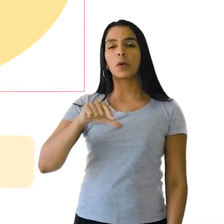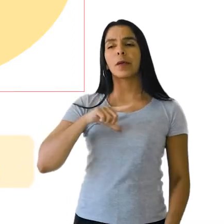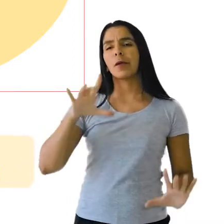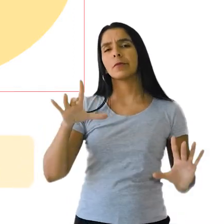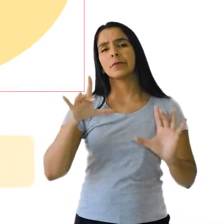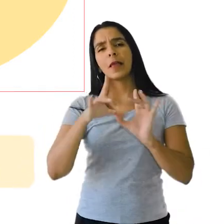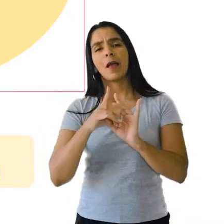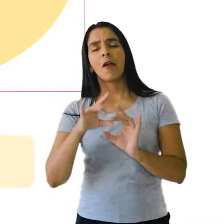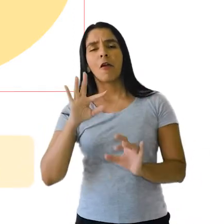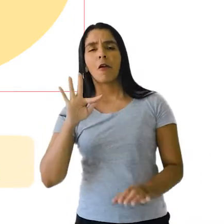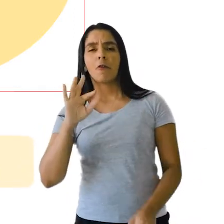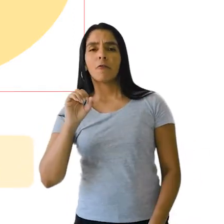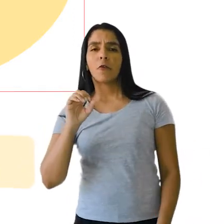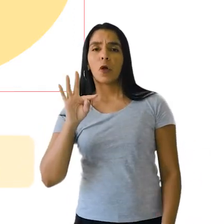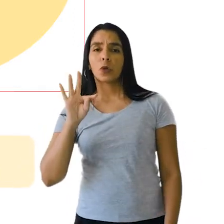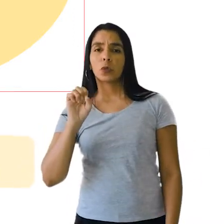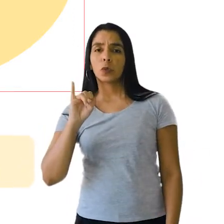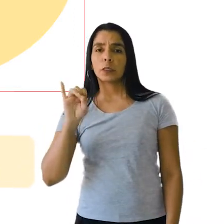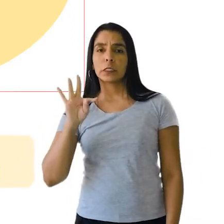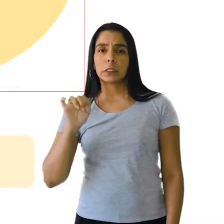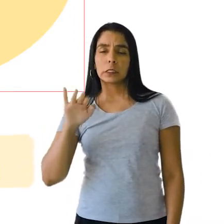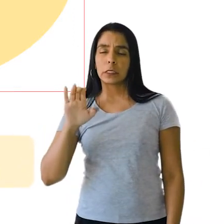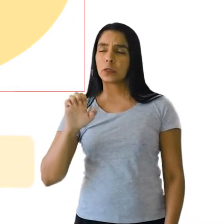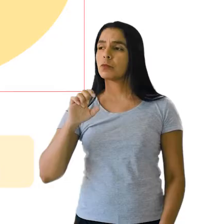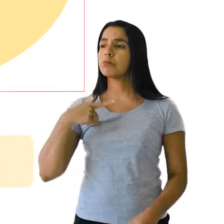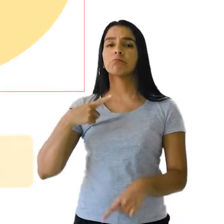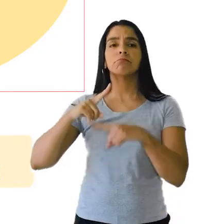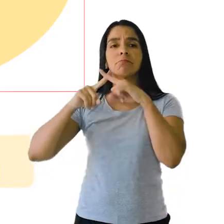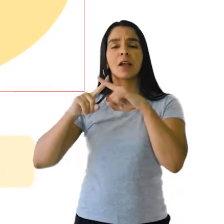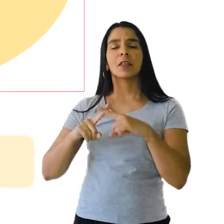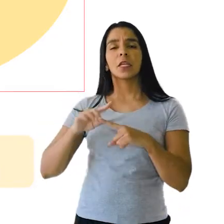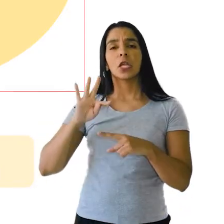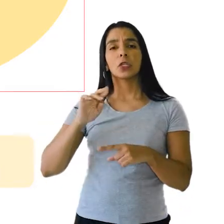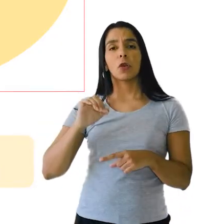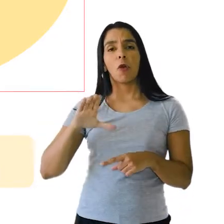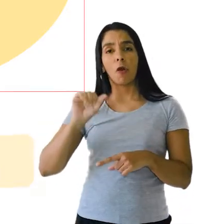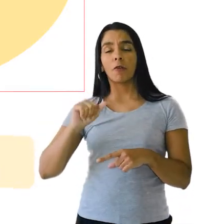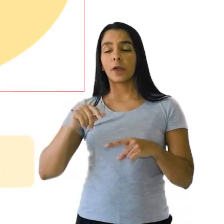do carbono, que é aquele relacionado com a fotossíntese,